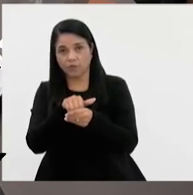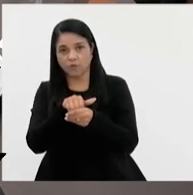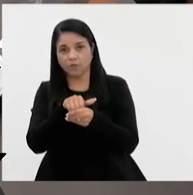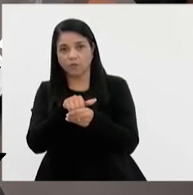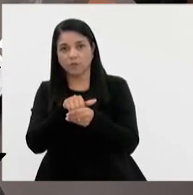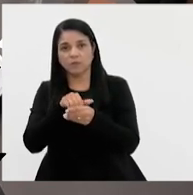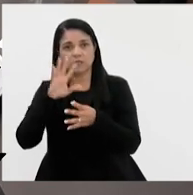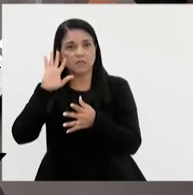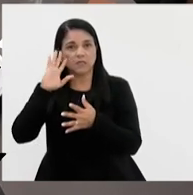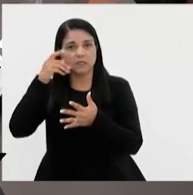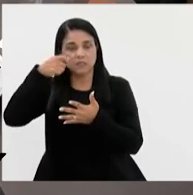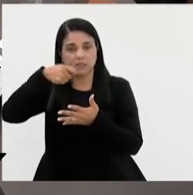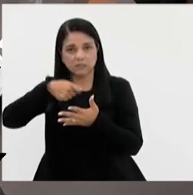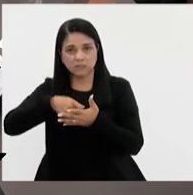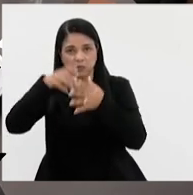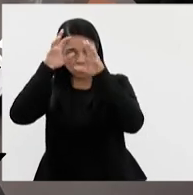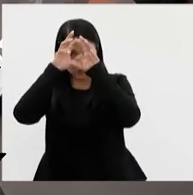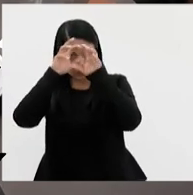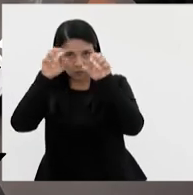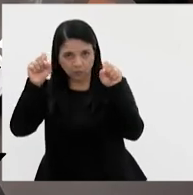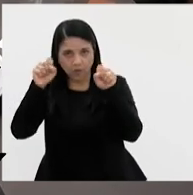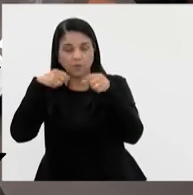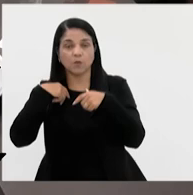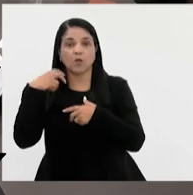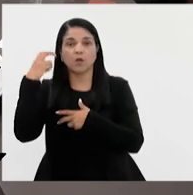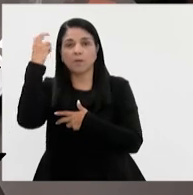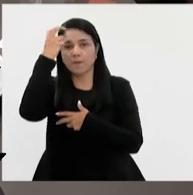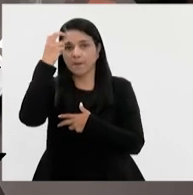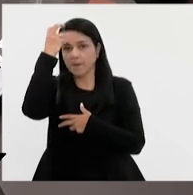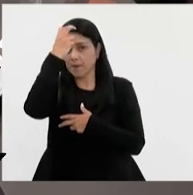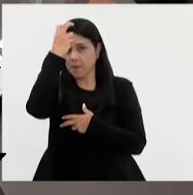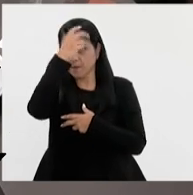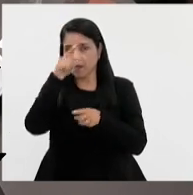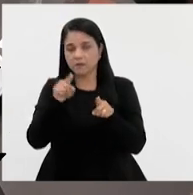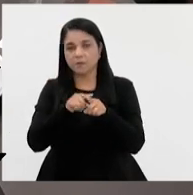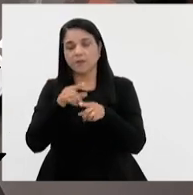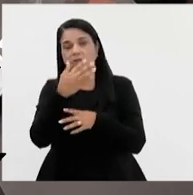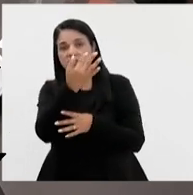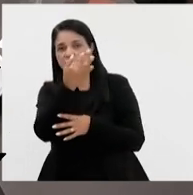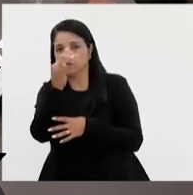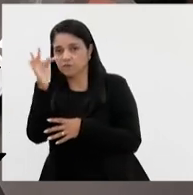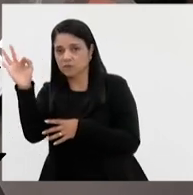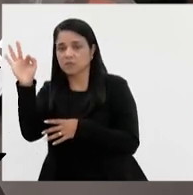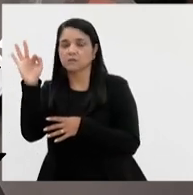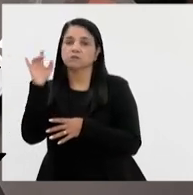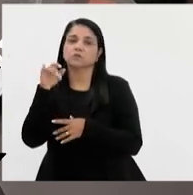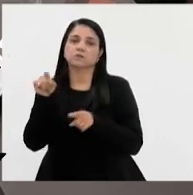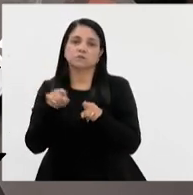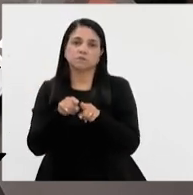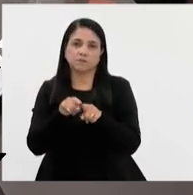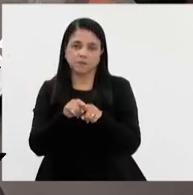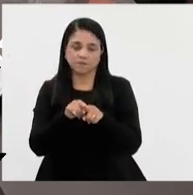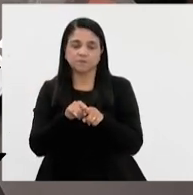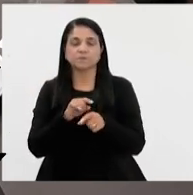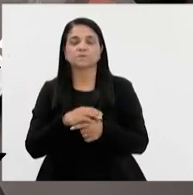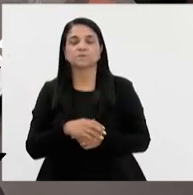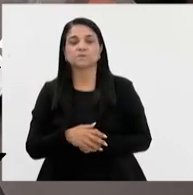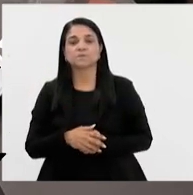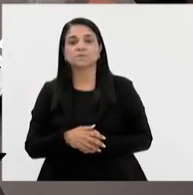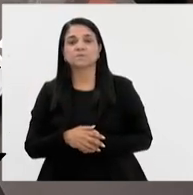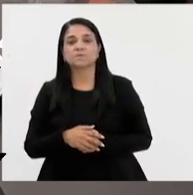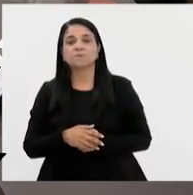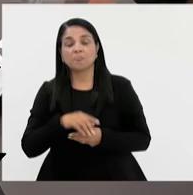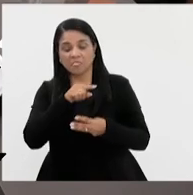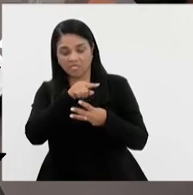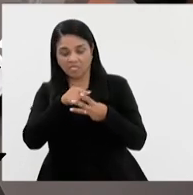decisão do Supremo? Com base na decisão do Supremo que eu coloquei aqui e da questão das federações que eu argumentei também. Então, há